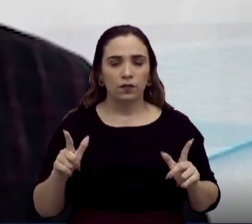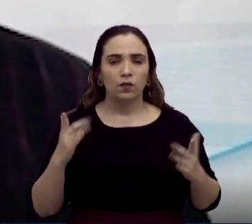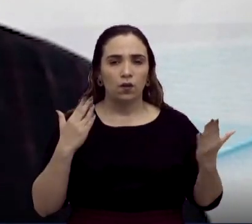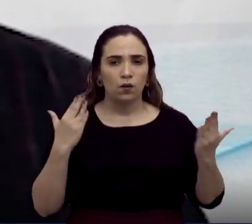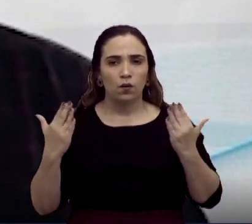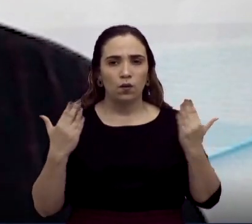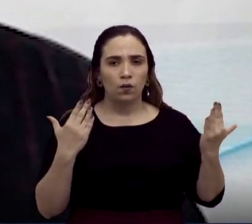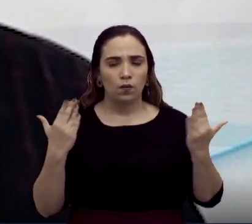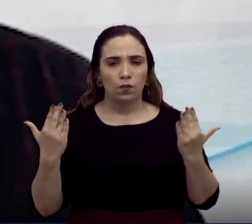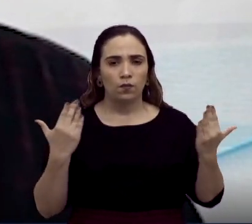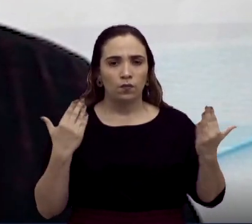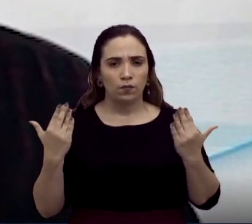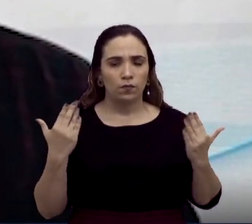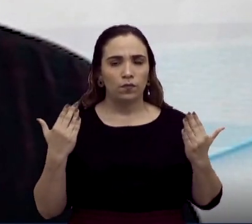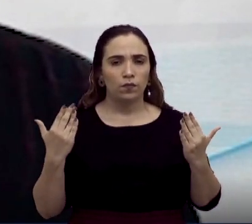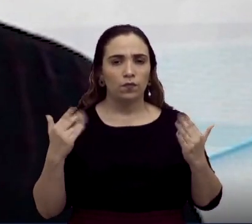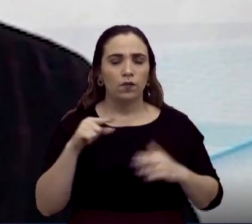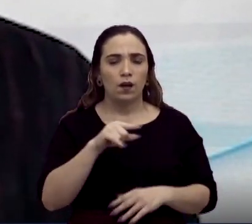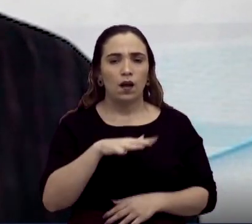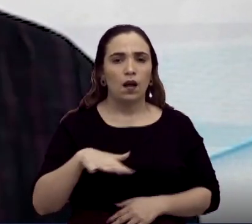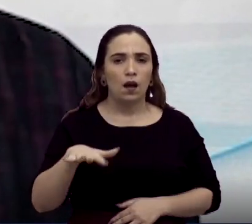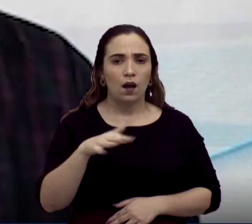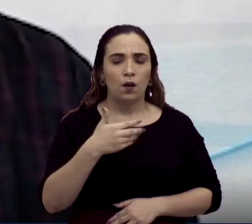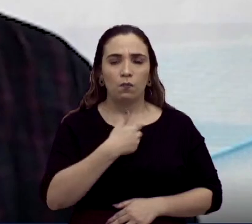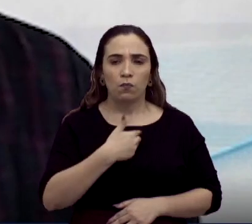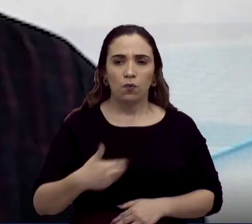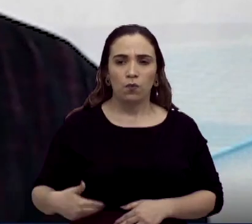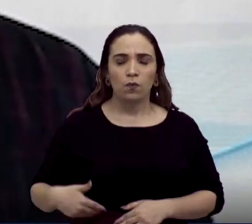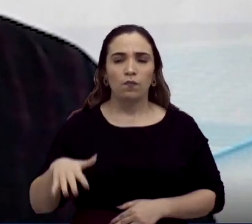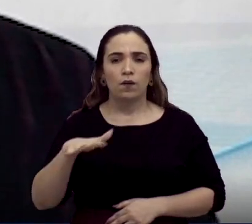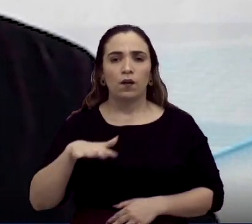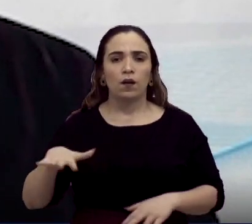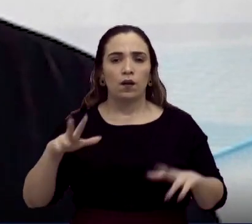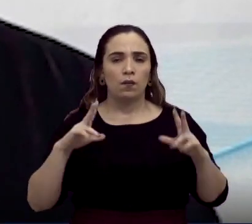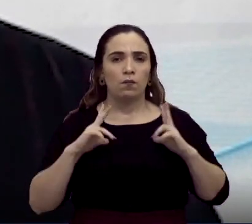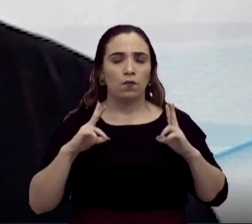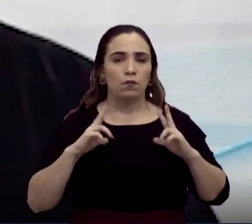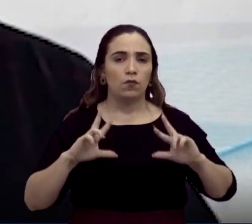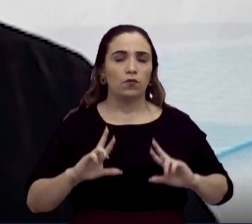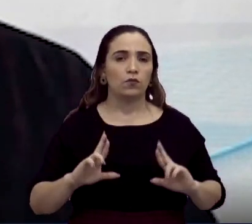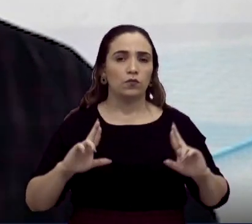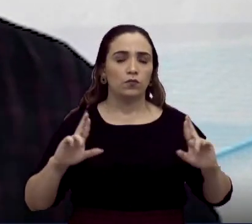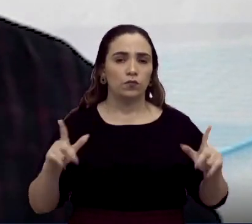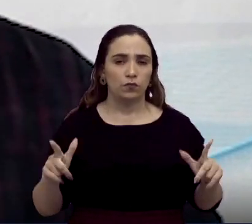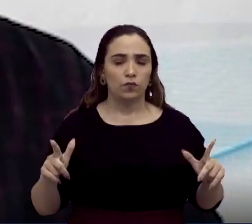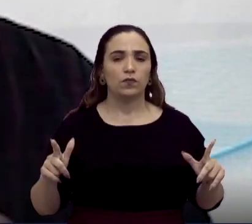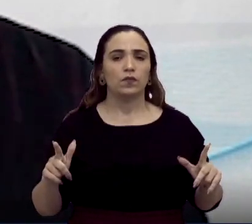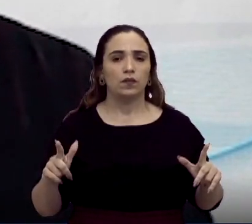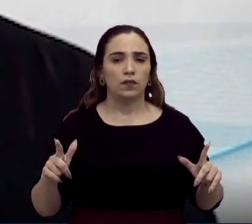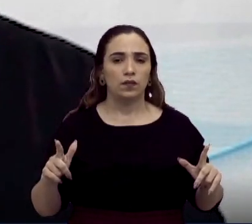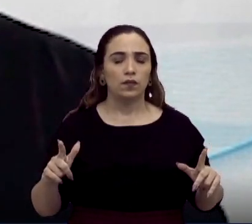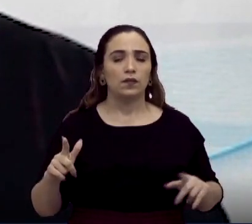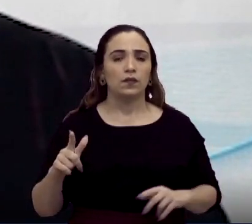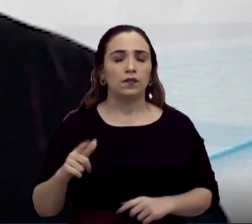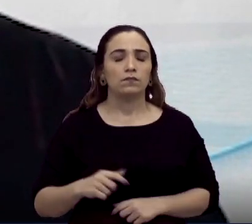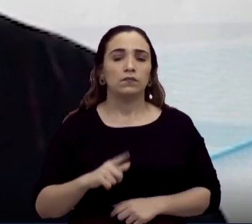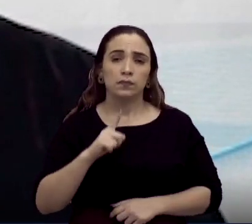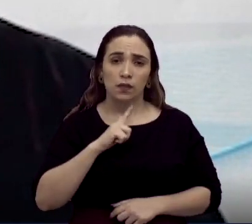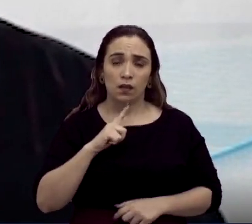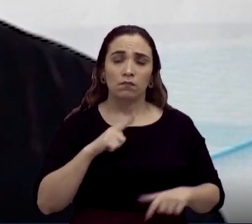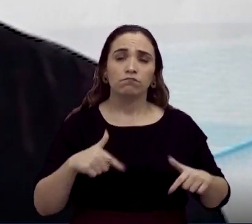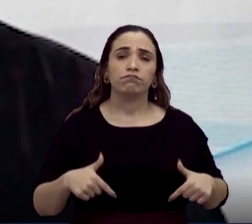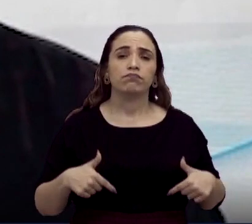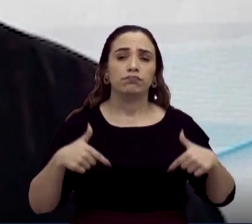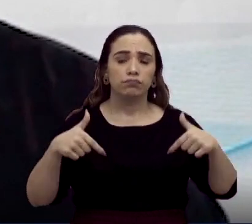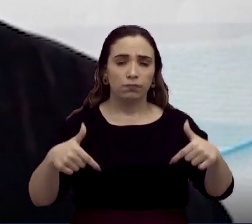as possibilidades do setor público um viés mais moderno, mais ativo. E